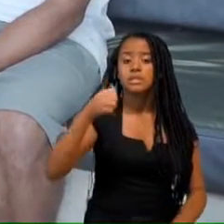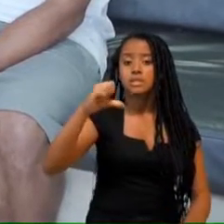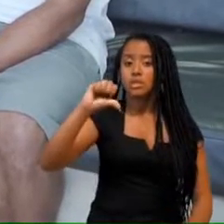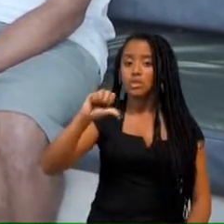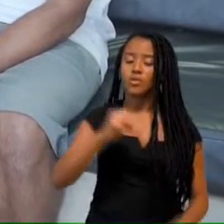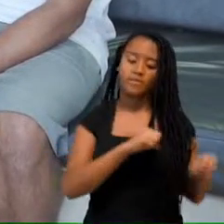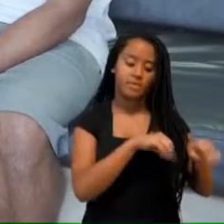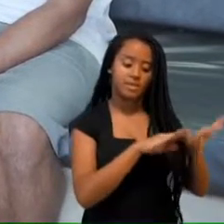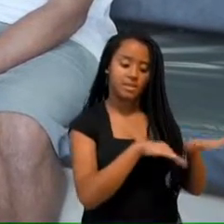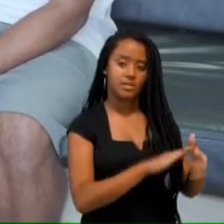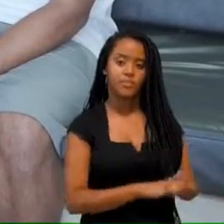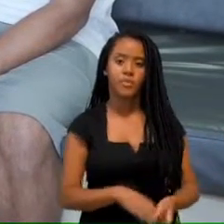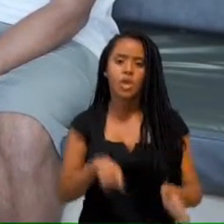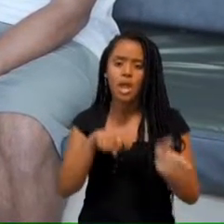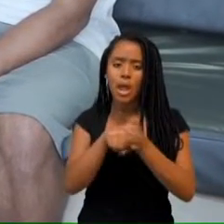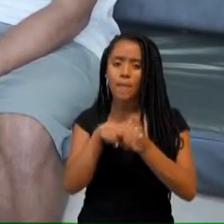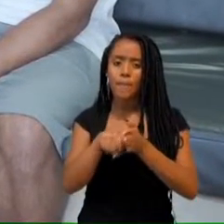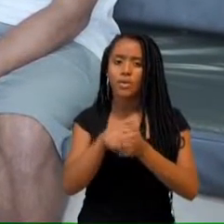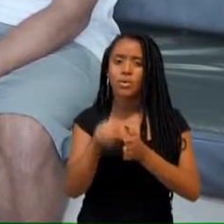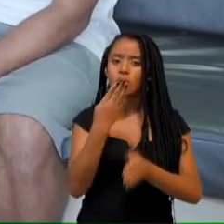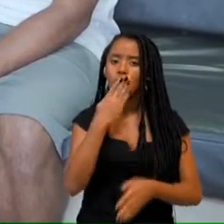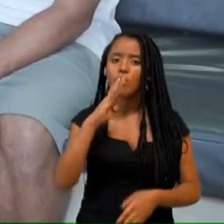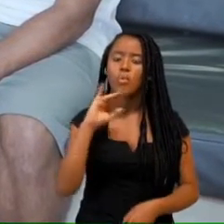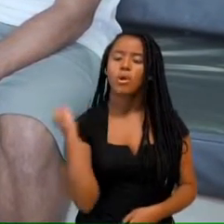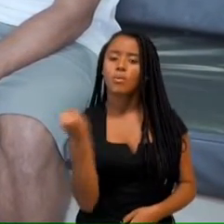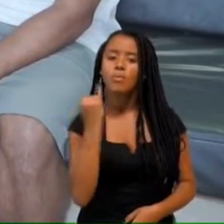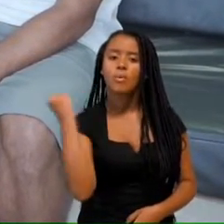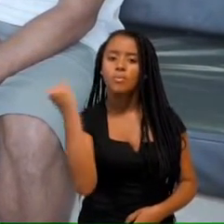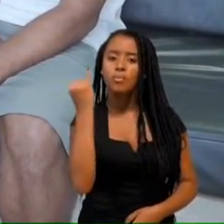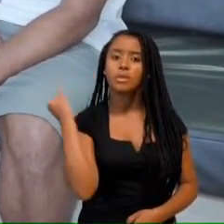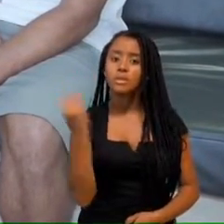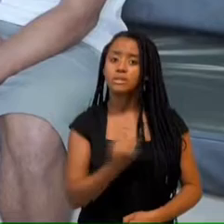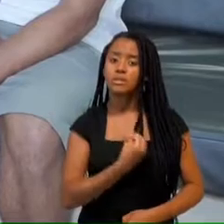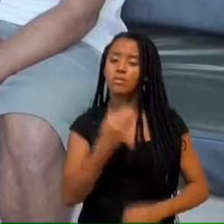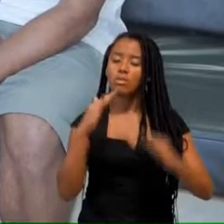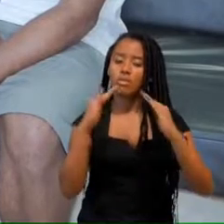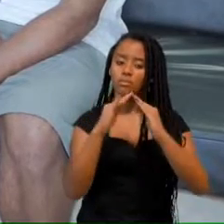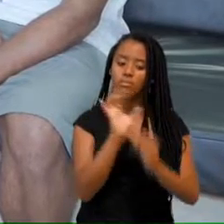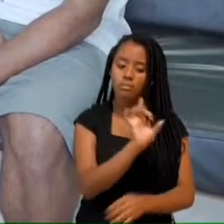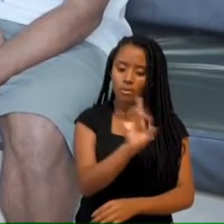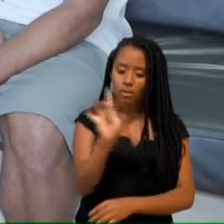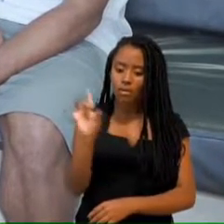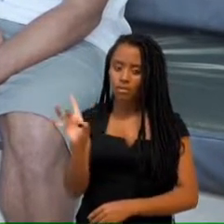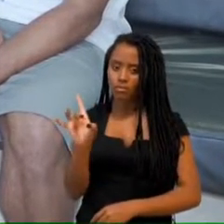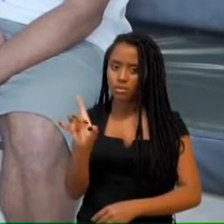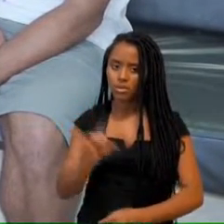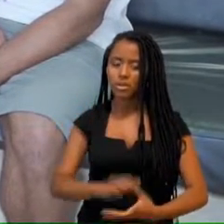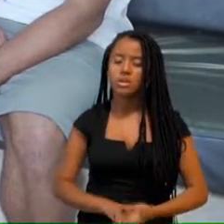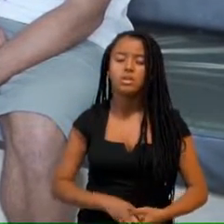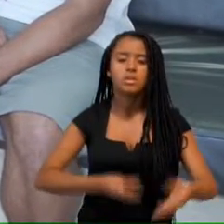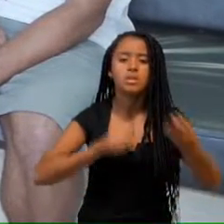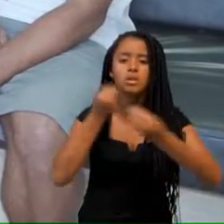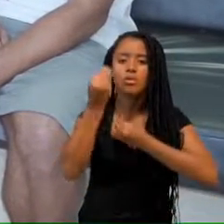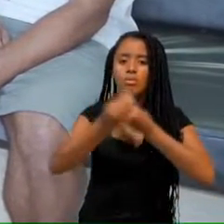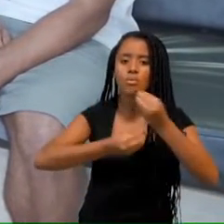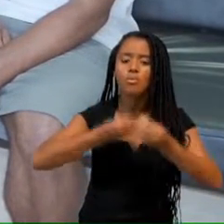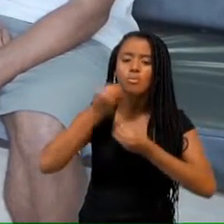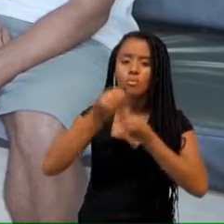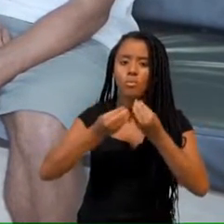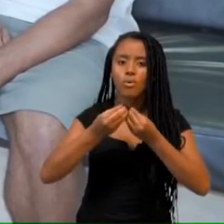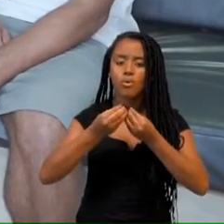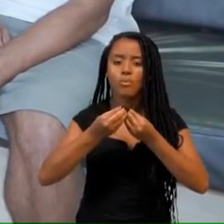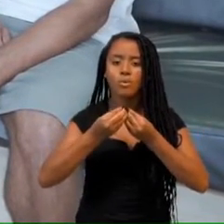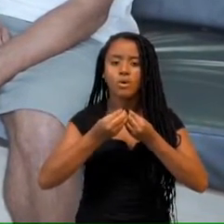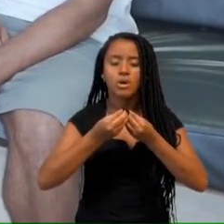para vocês dois mesmo a gente queria saber qual que é a importância de estar nam moradia para cada um de vocês e como que vocês